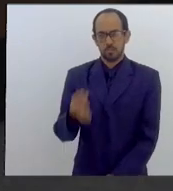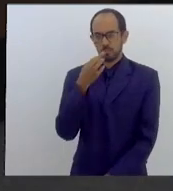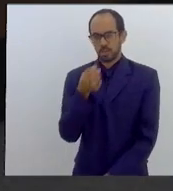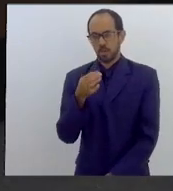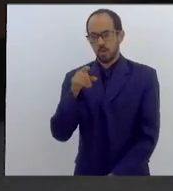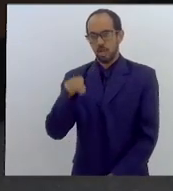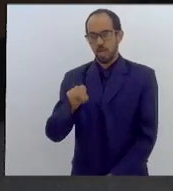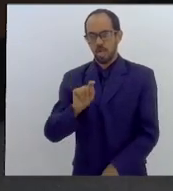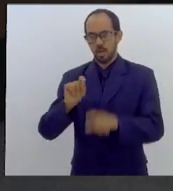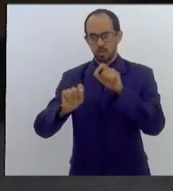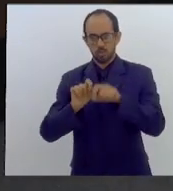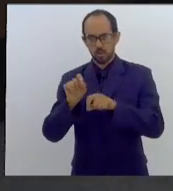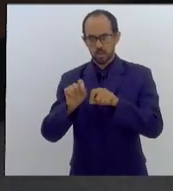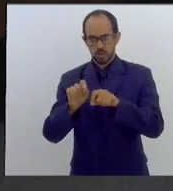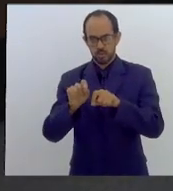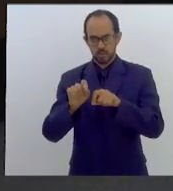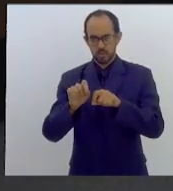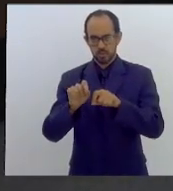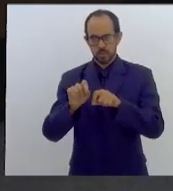é